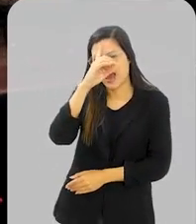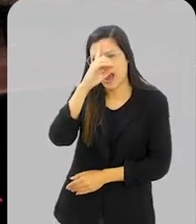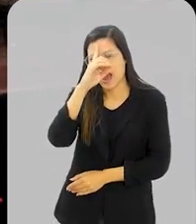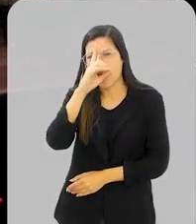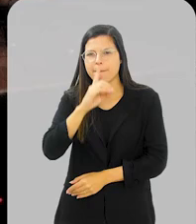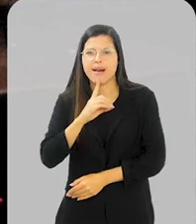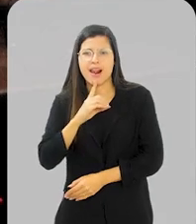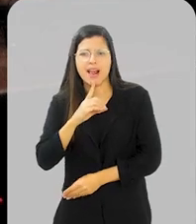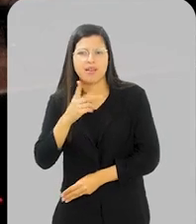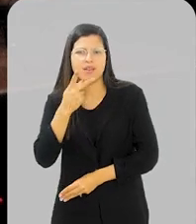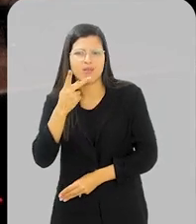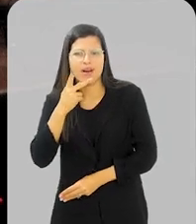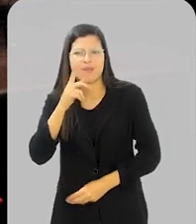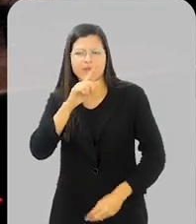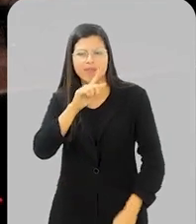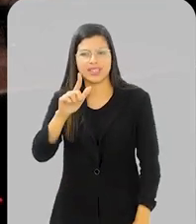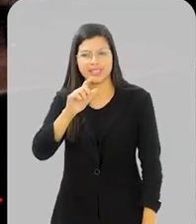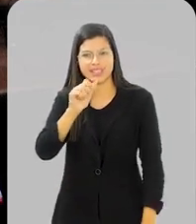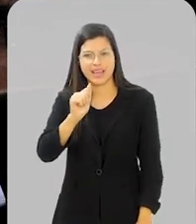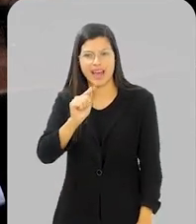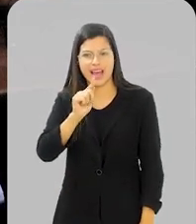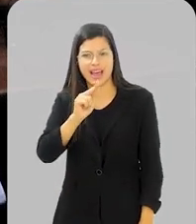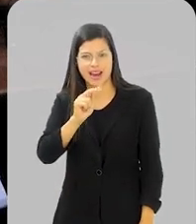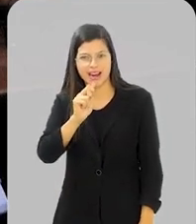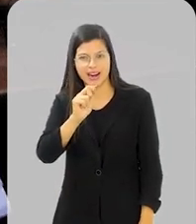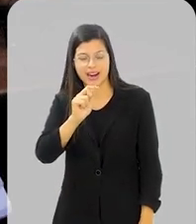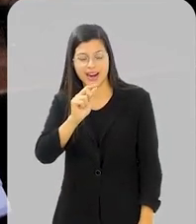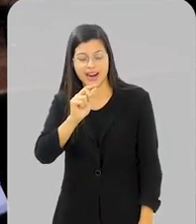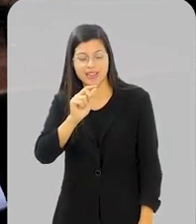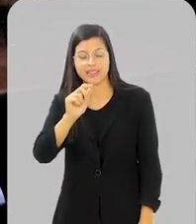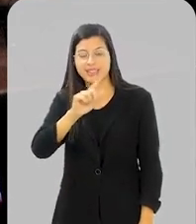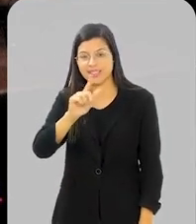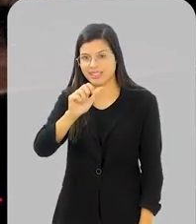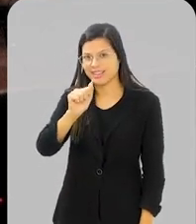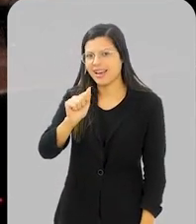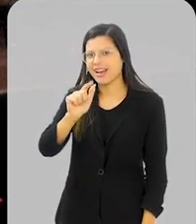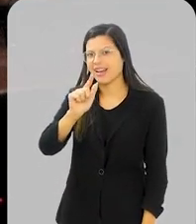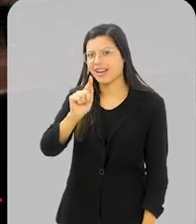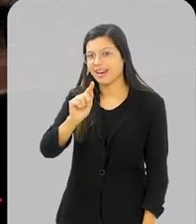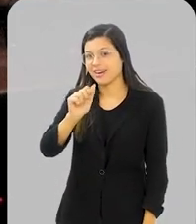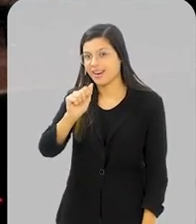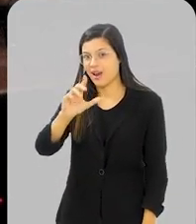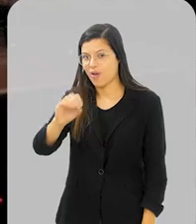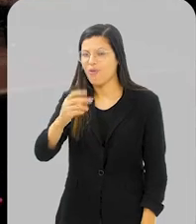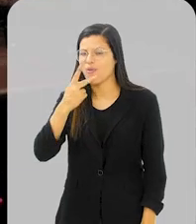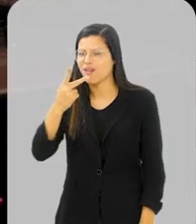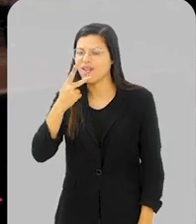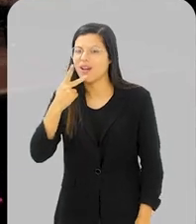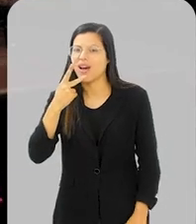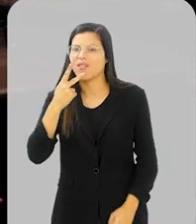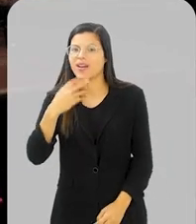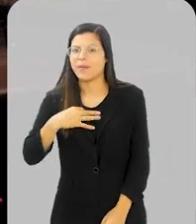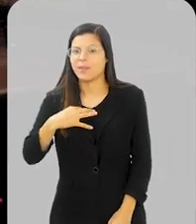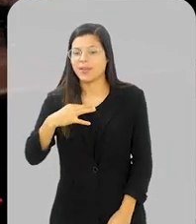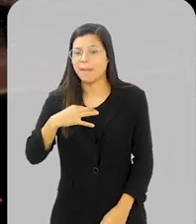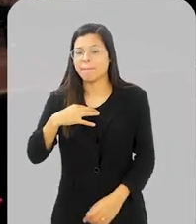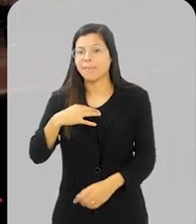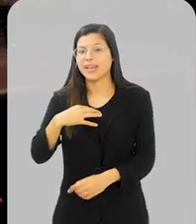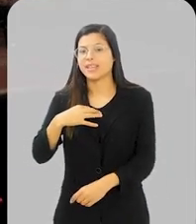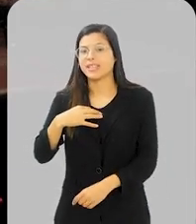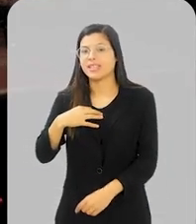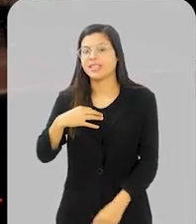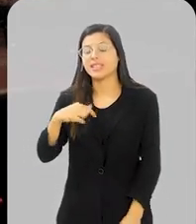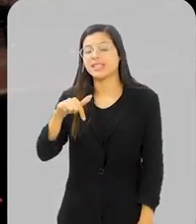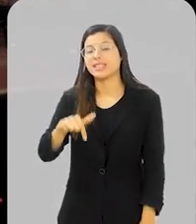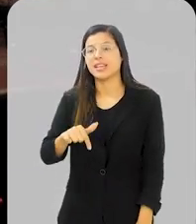o querido e saudoso Zagallo, na camisa verde e amarela, na camisa amarela da seleção brasileira.